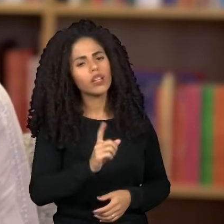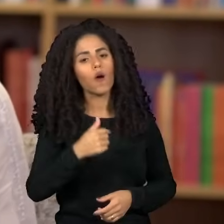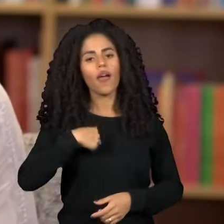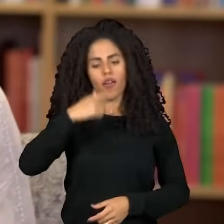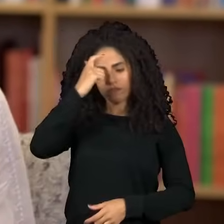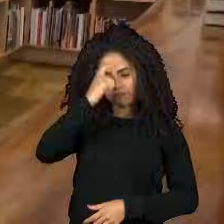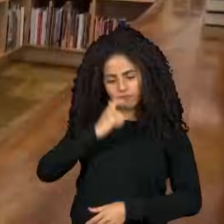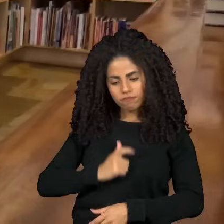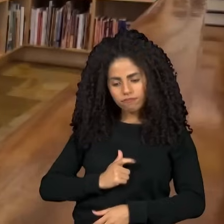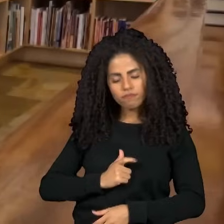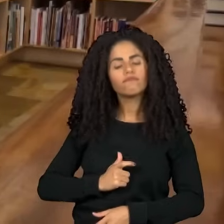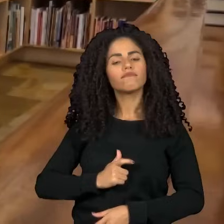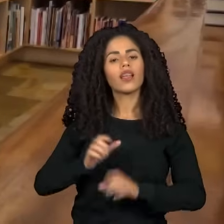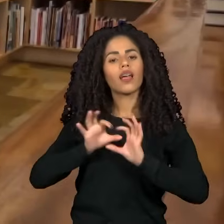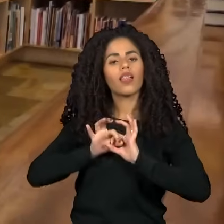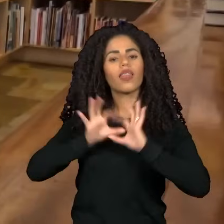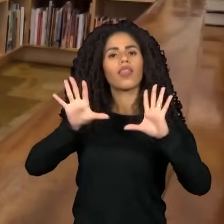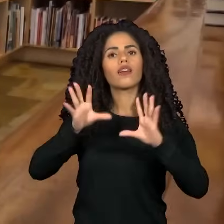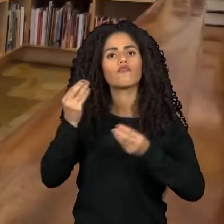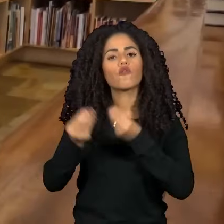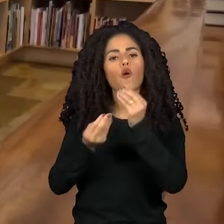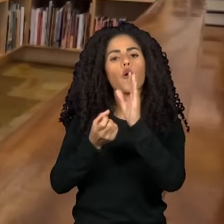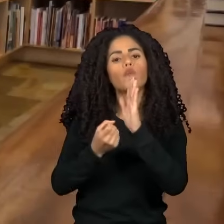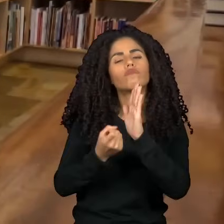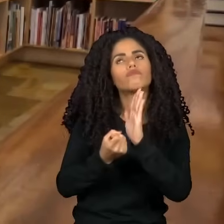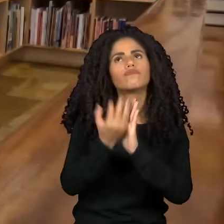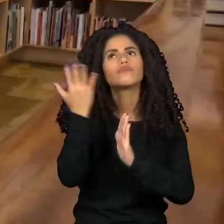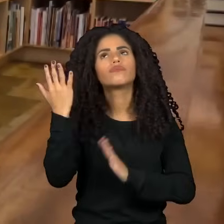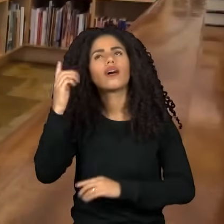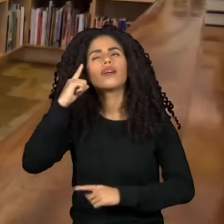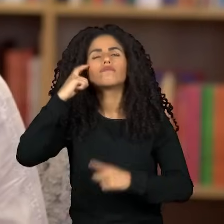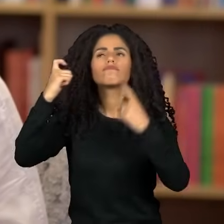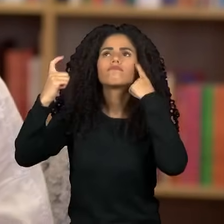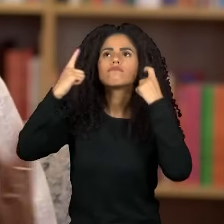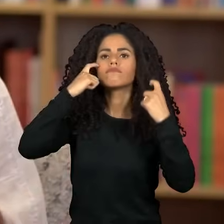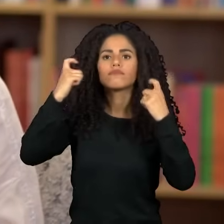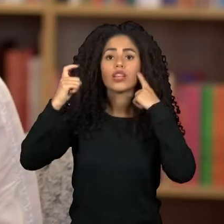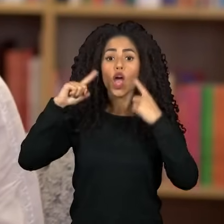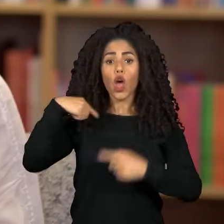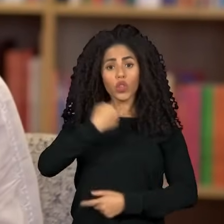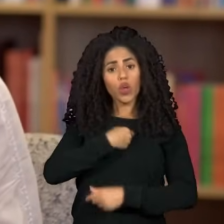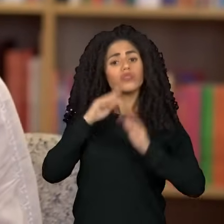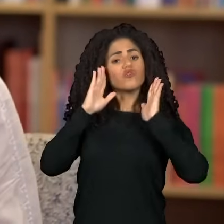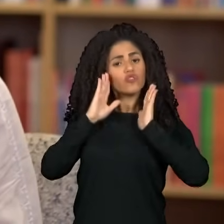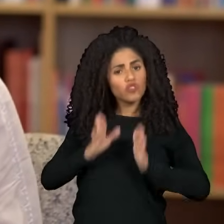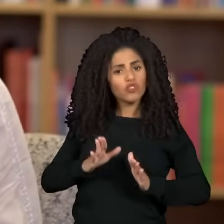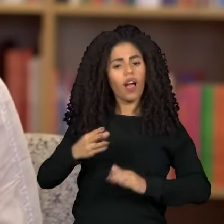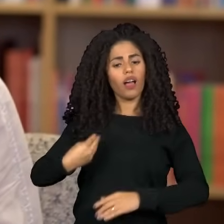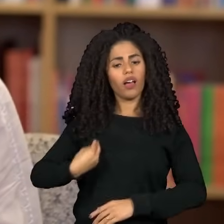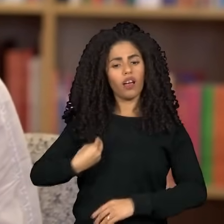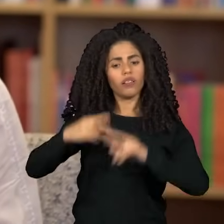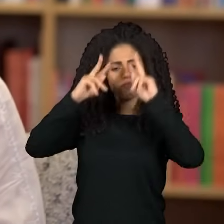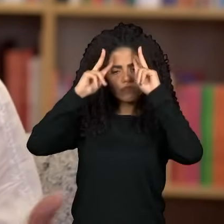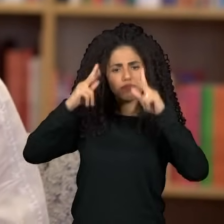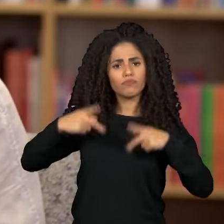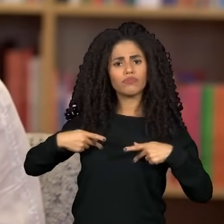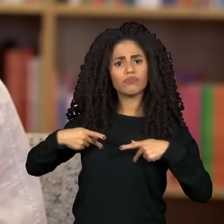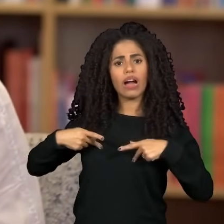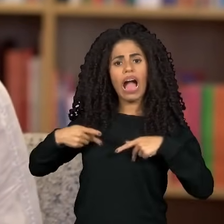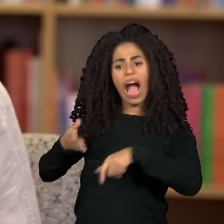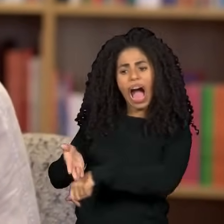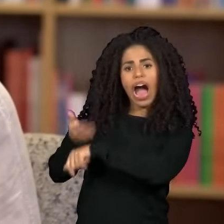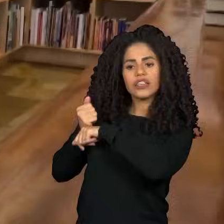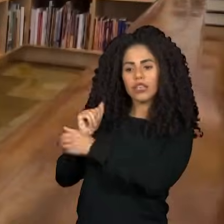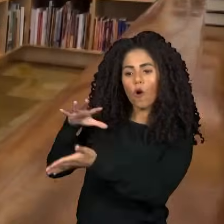imagem e semelhança e foram eles que inventaram quem é gente e quem não é, não nós. Nós já existíamos enquanto gente antes da invasão,